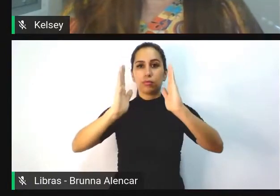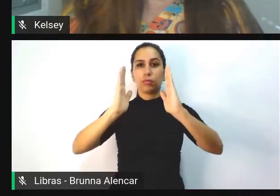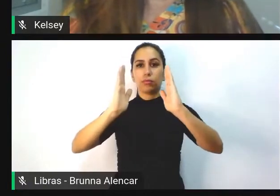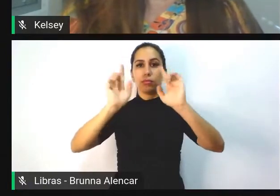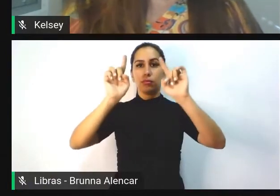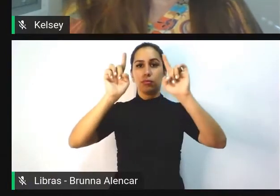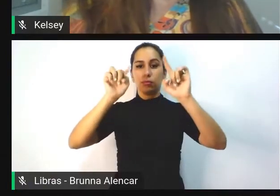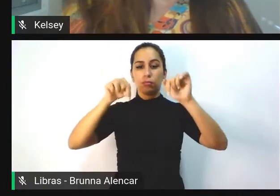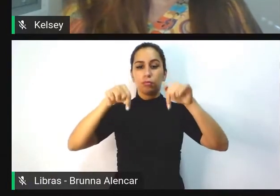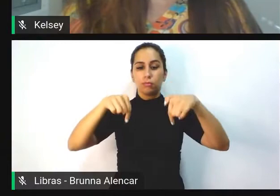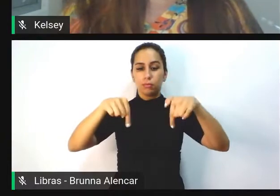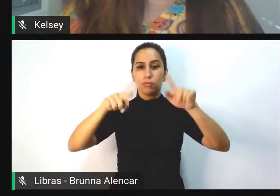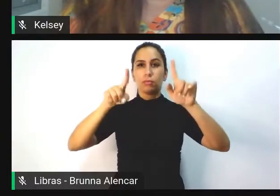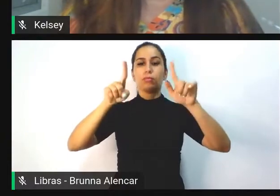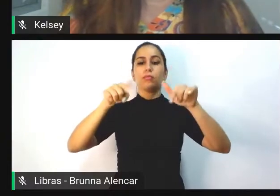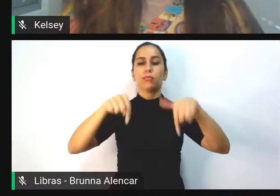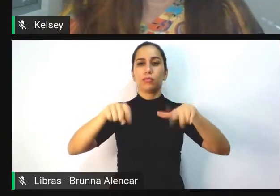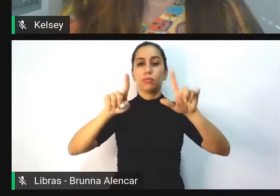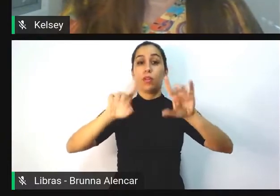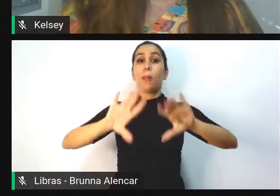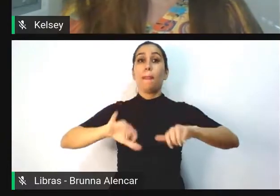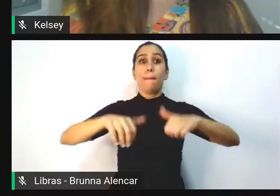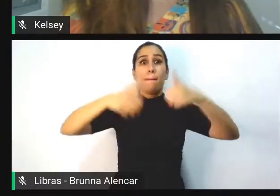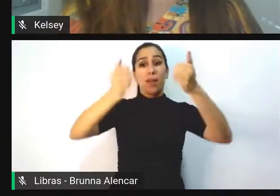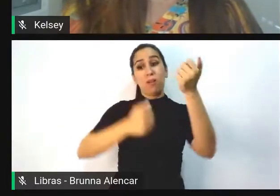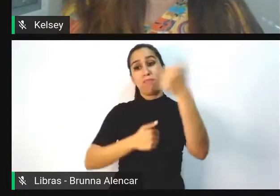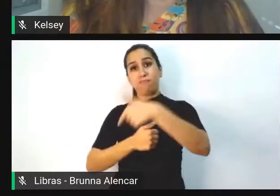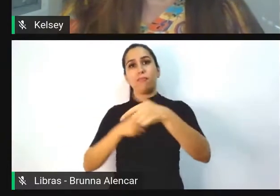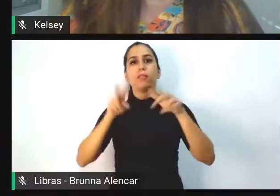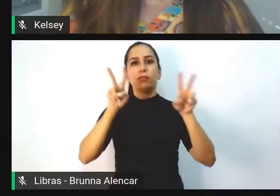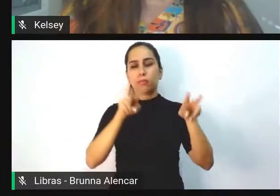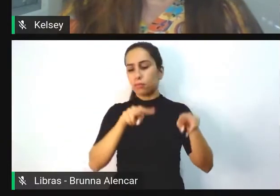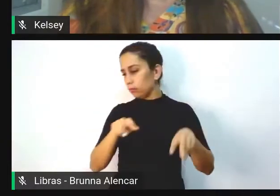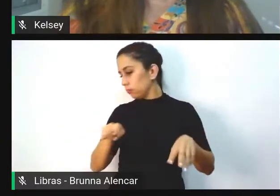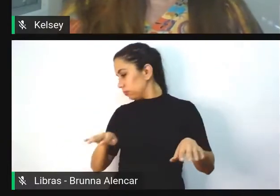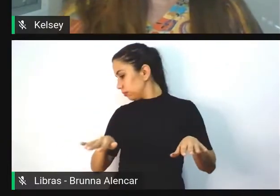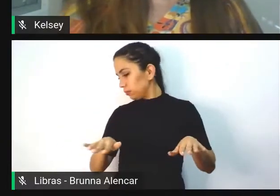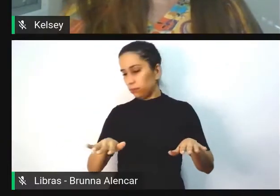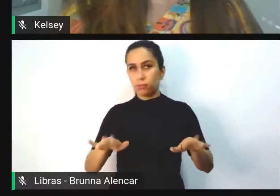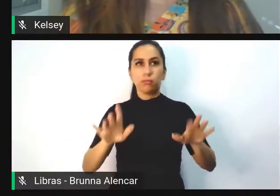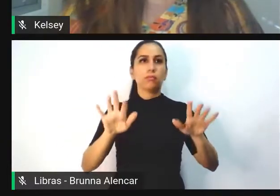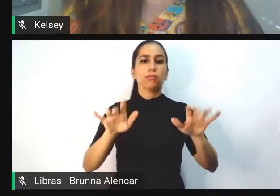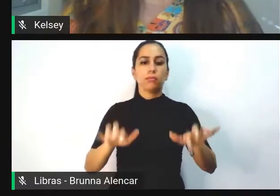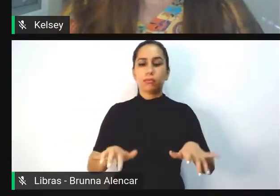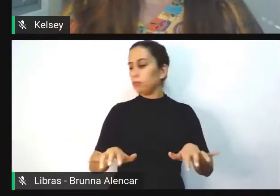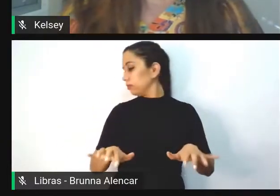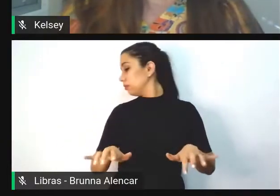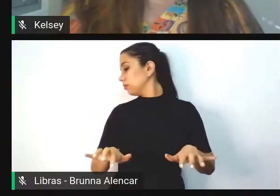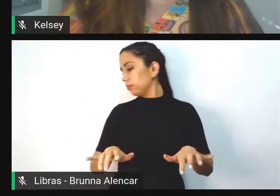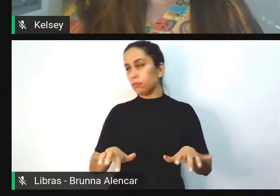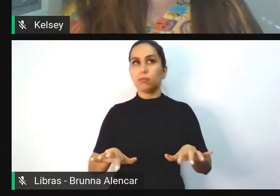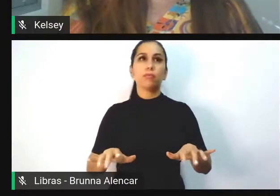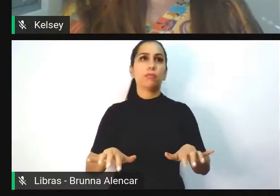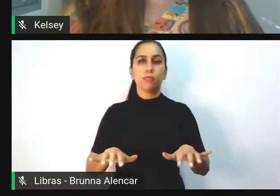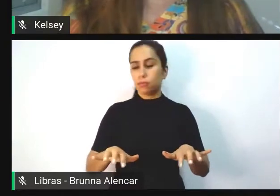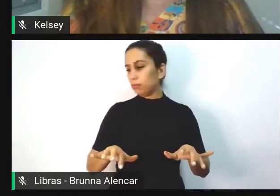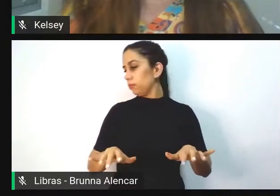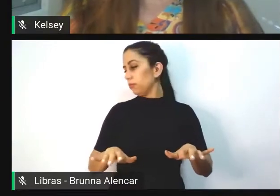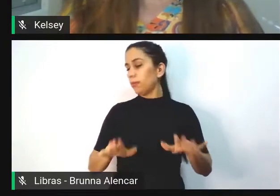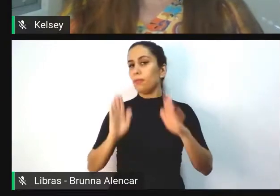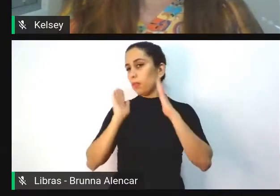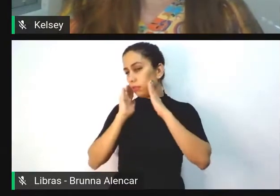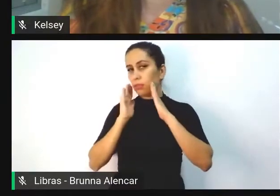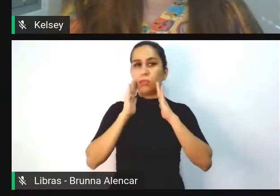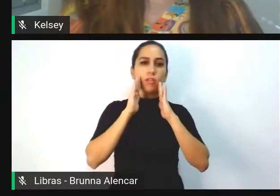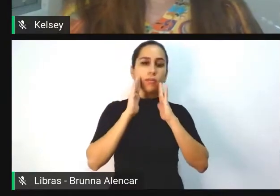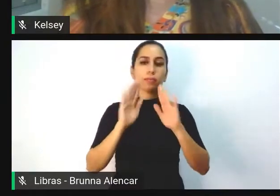muito melhor do que essa daqui, por exemplo. Eu rodo, inclino e faço uma flexão, tá?